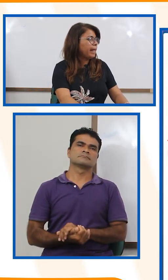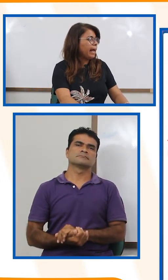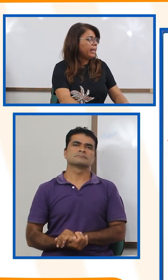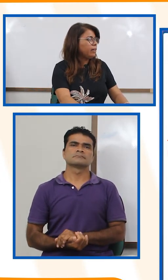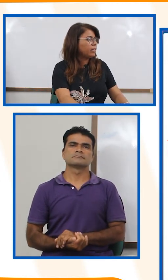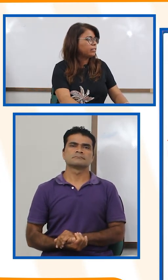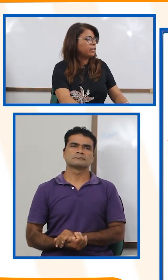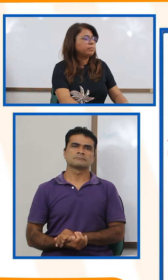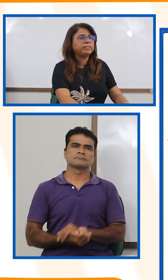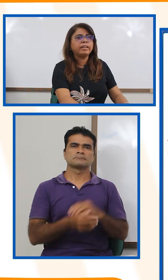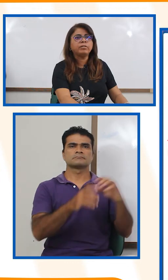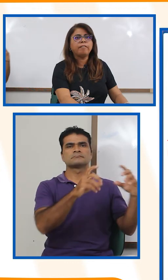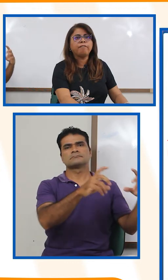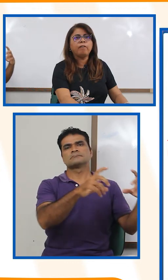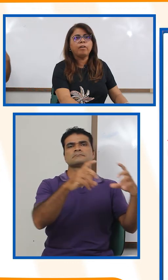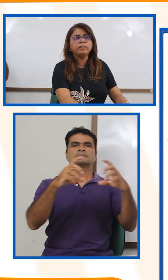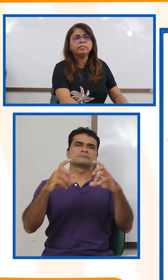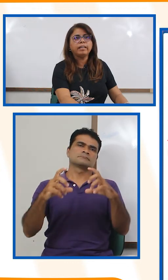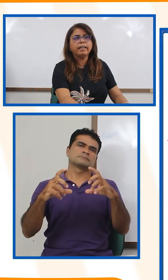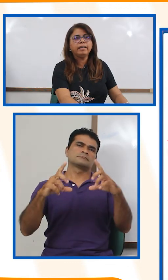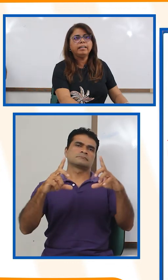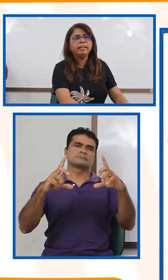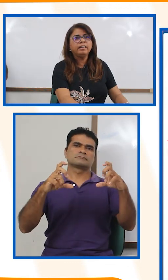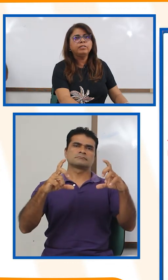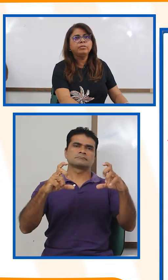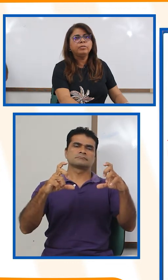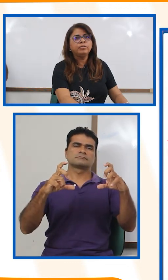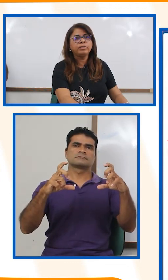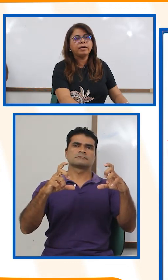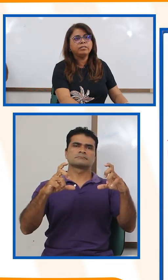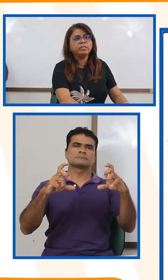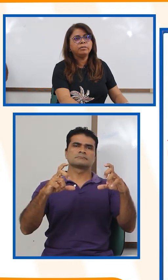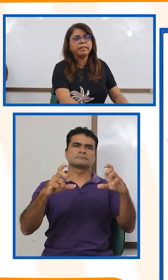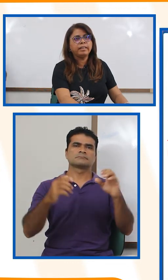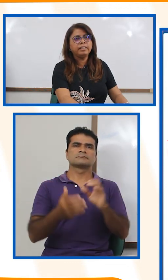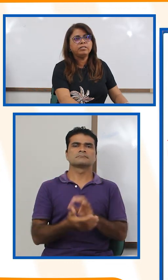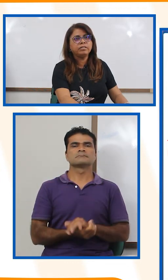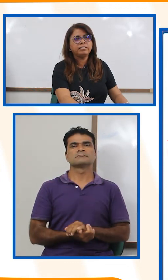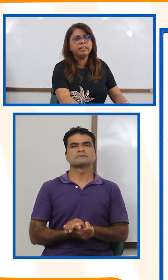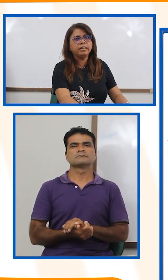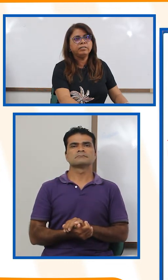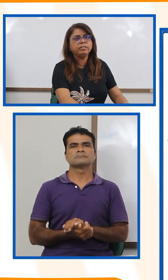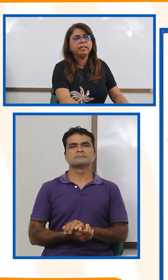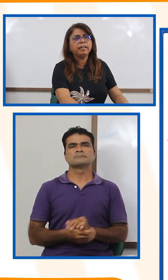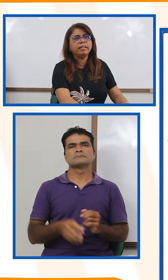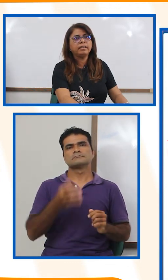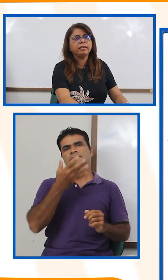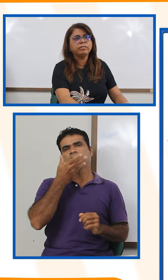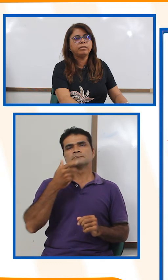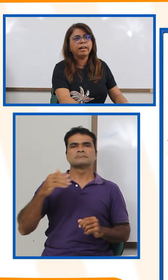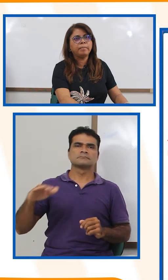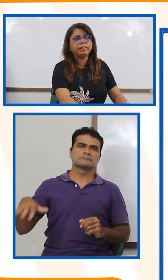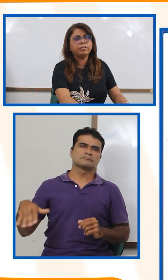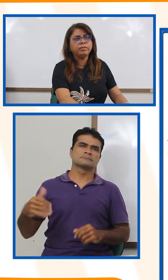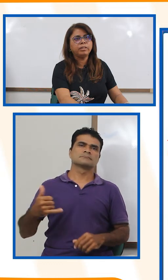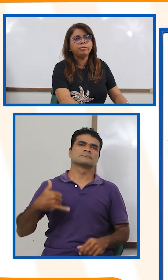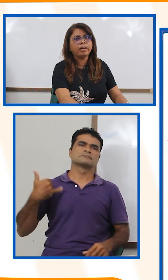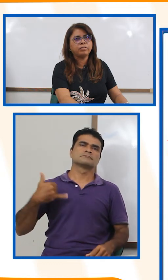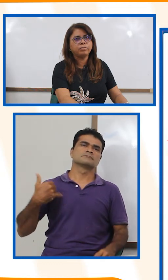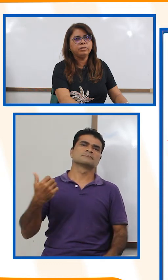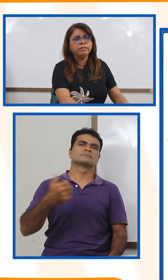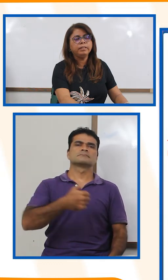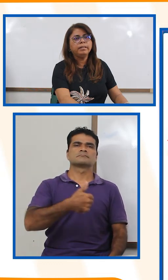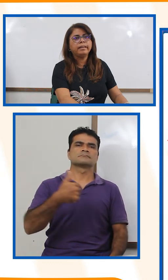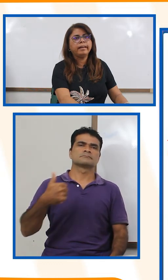Muito bem. Aí, ó, nós estamos vendo a foto, né, do garotinho aqui de 11 anos, né, que tem o seu labrador que